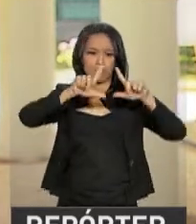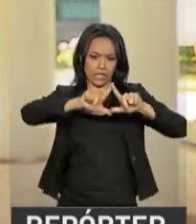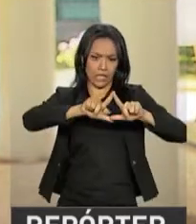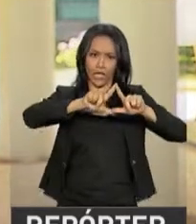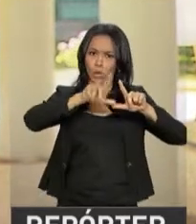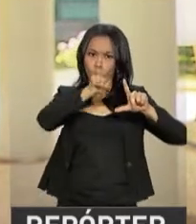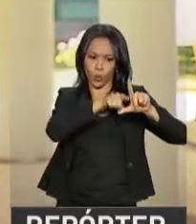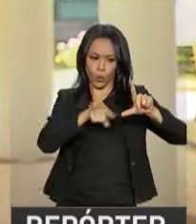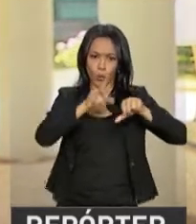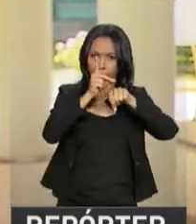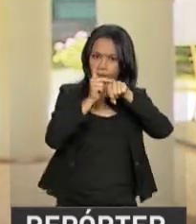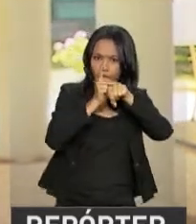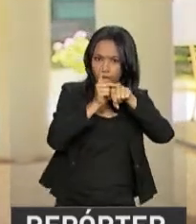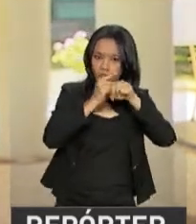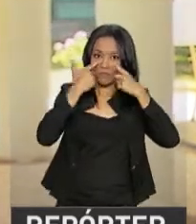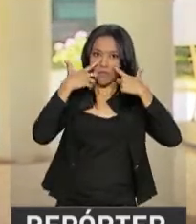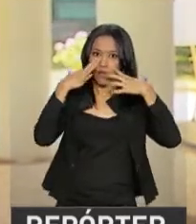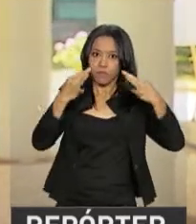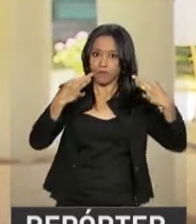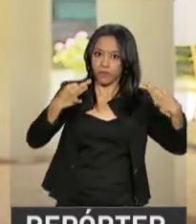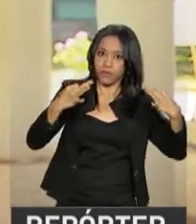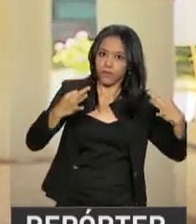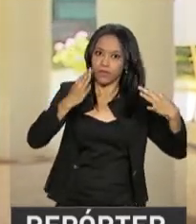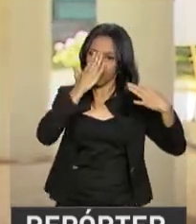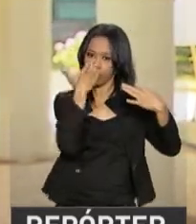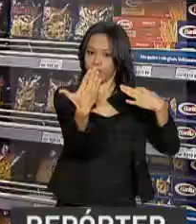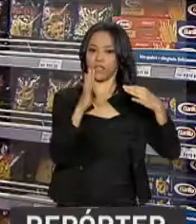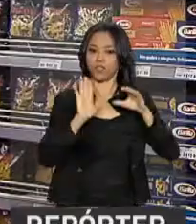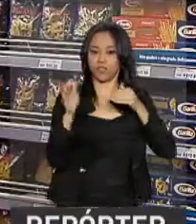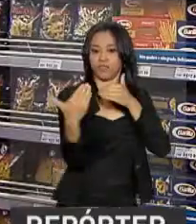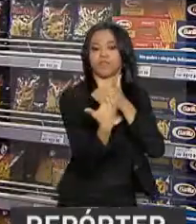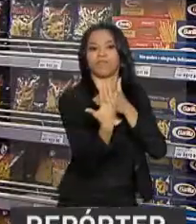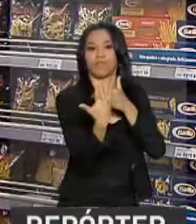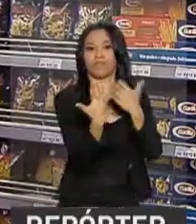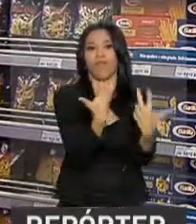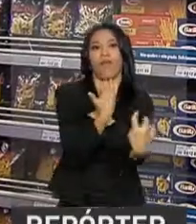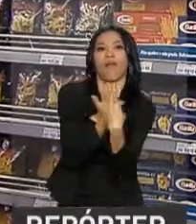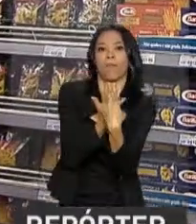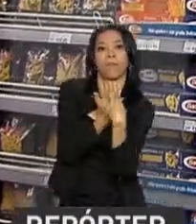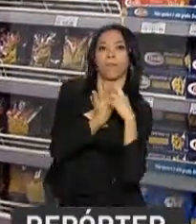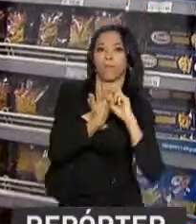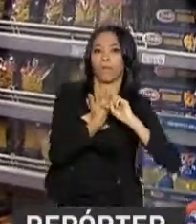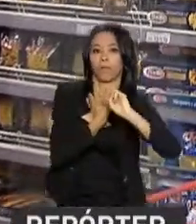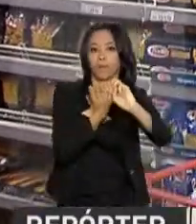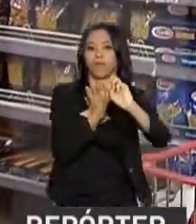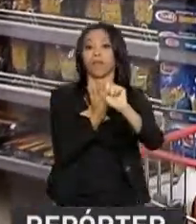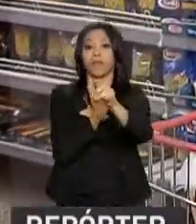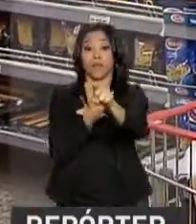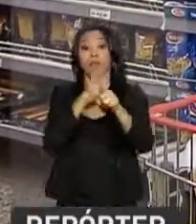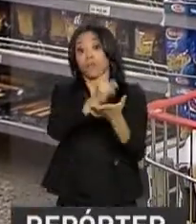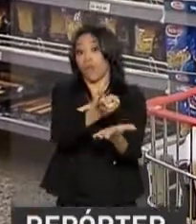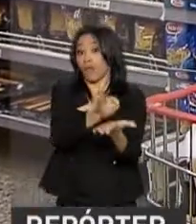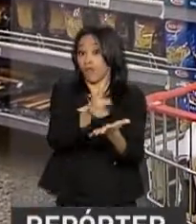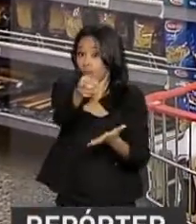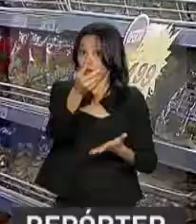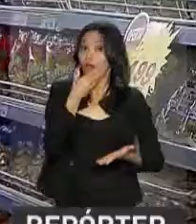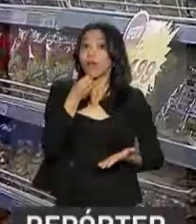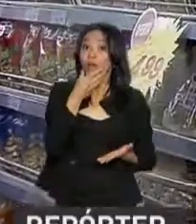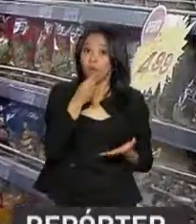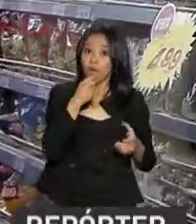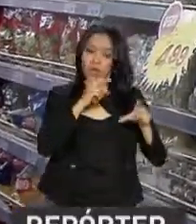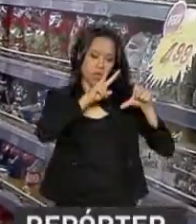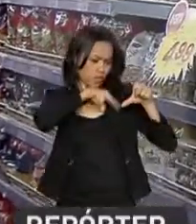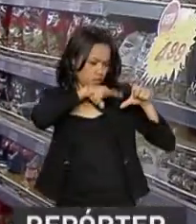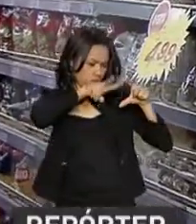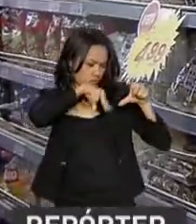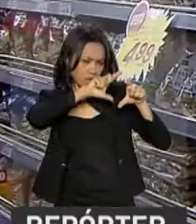pretos então selos de advertência na parte frontal dos produtos aloísio costuma sempre conferir a tabela de nutrientes dos